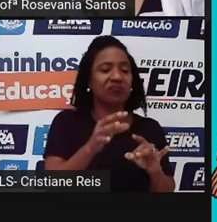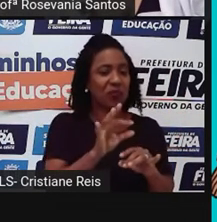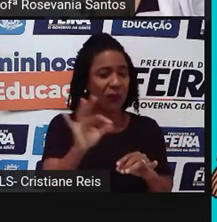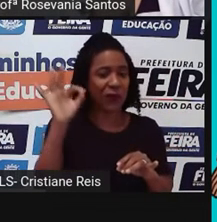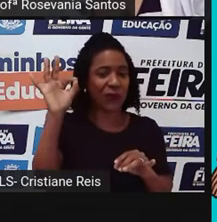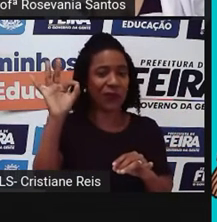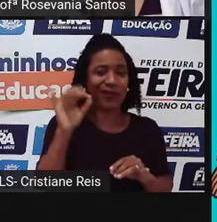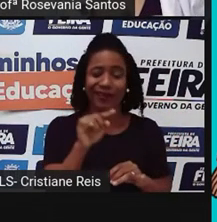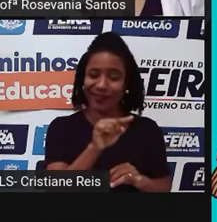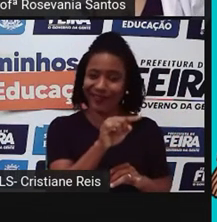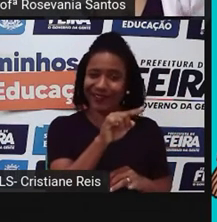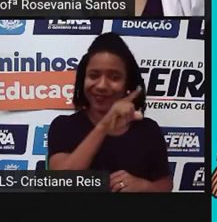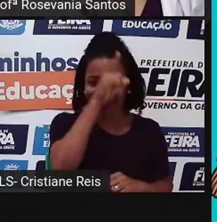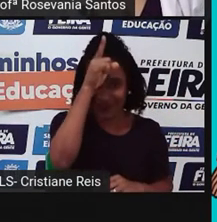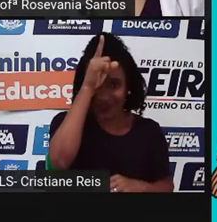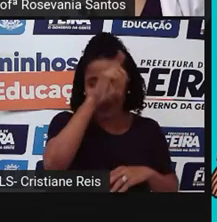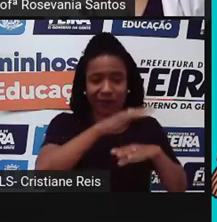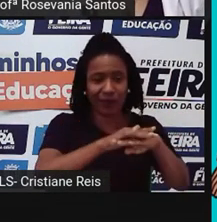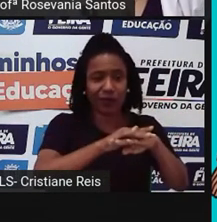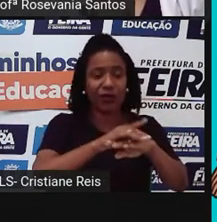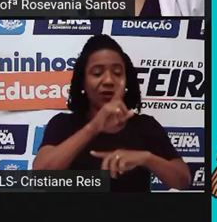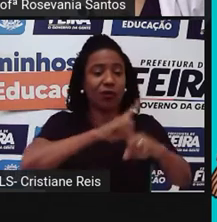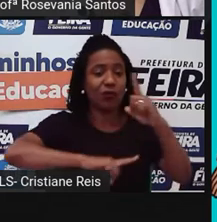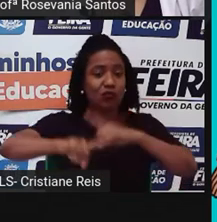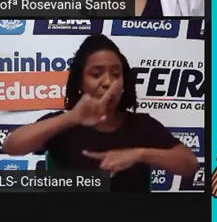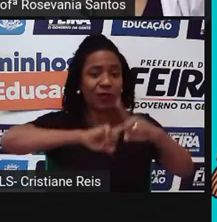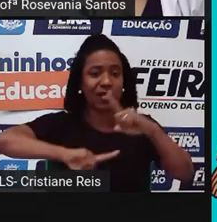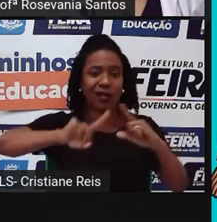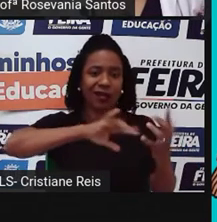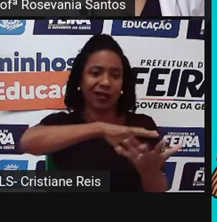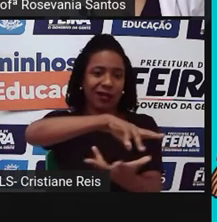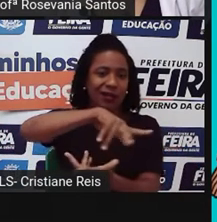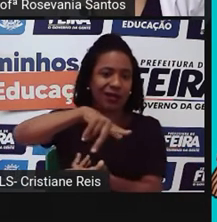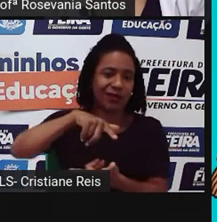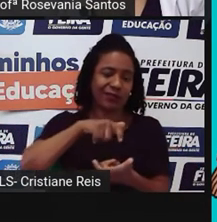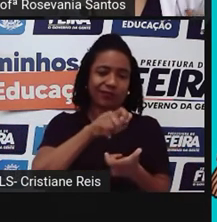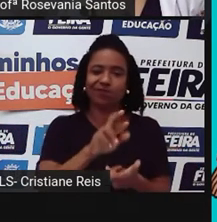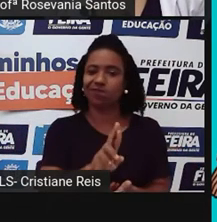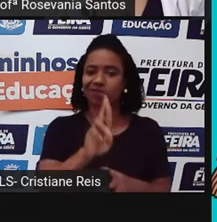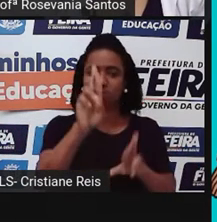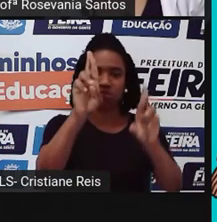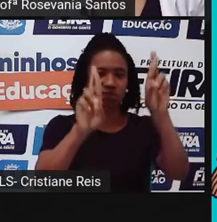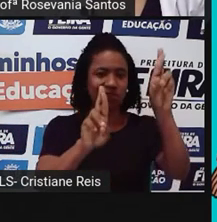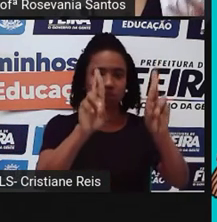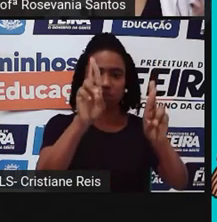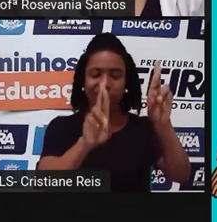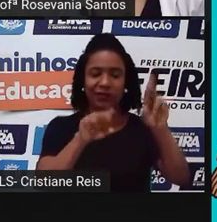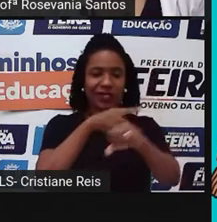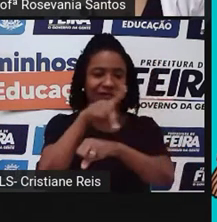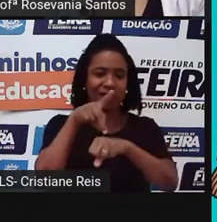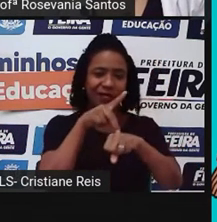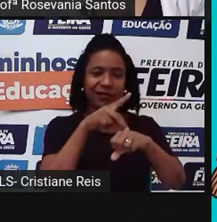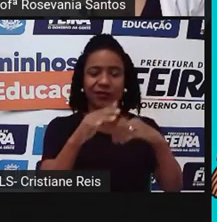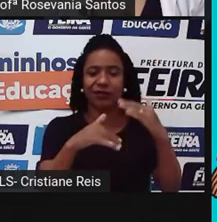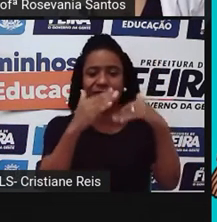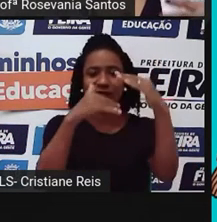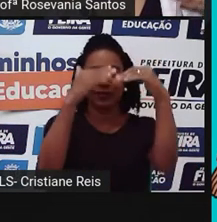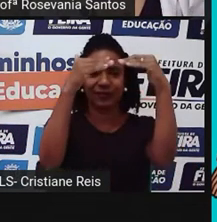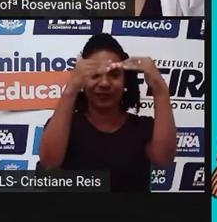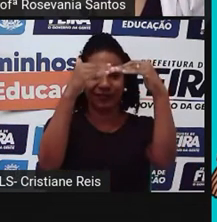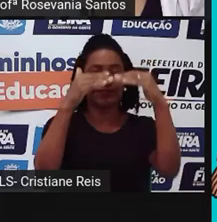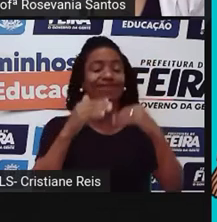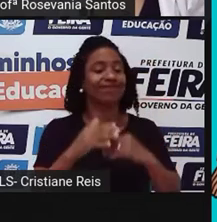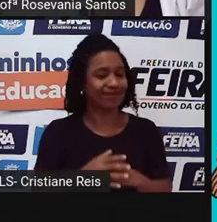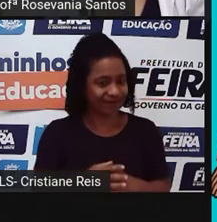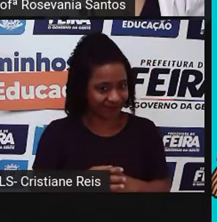Então, praticamente eles dominam o mundo, né? São os países dominantes, os países desenvolvidos, o dono das